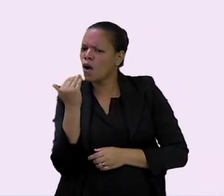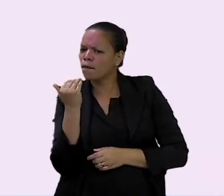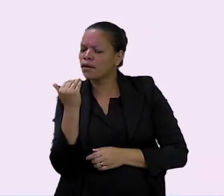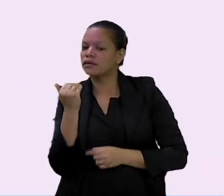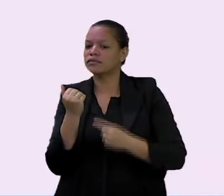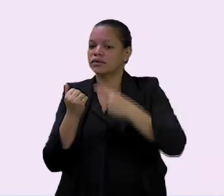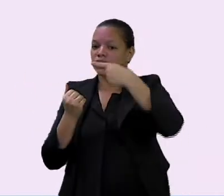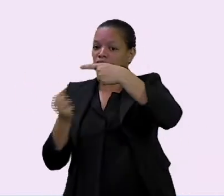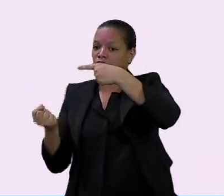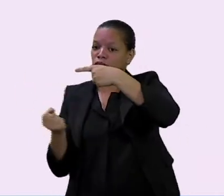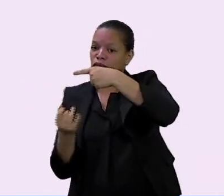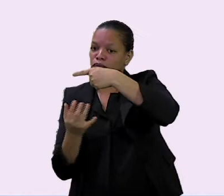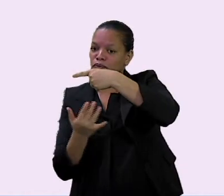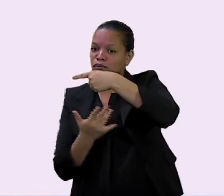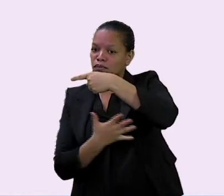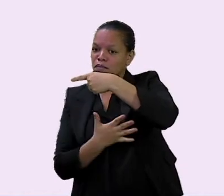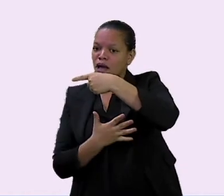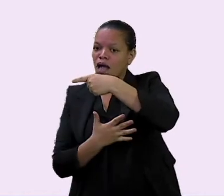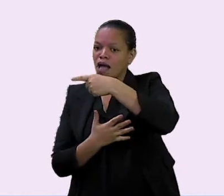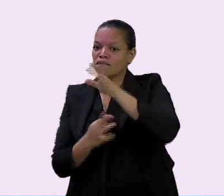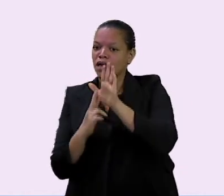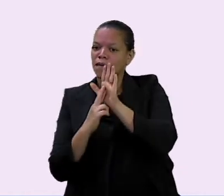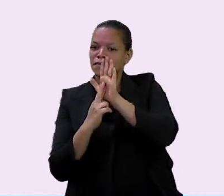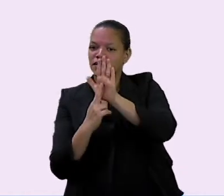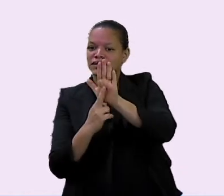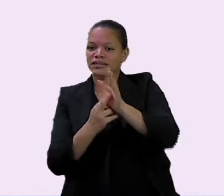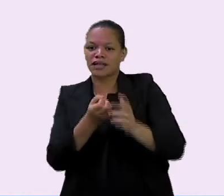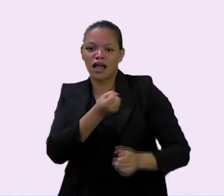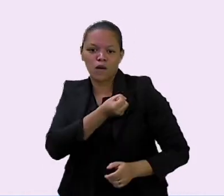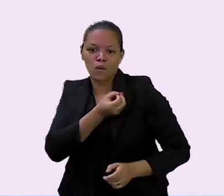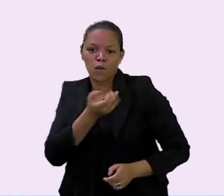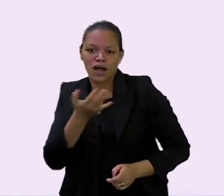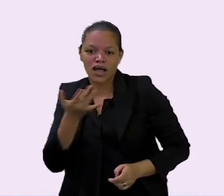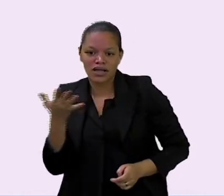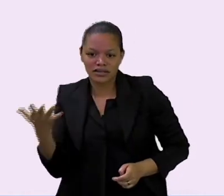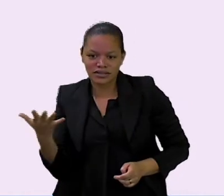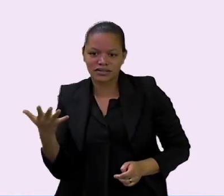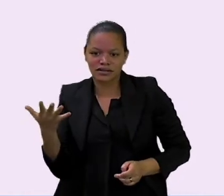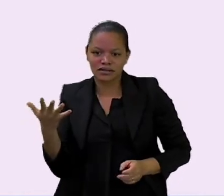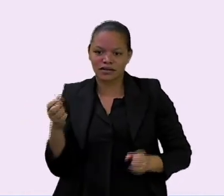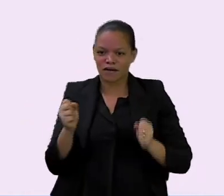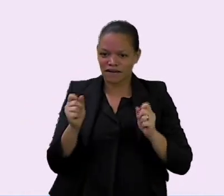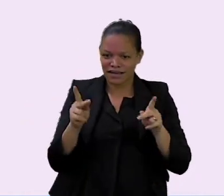representar a quantidade que eu tenho repartido ali, o meu todo daquela maçã.